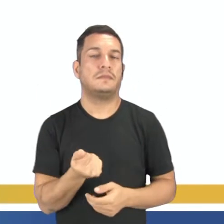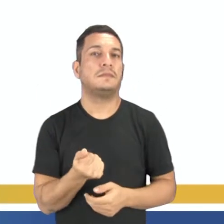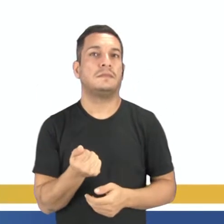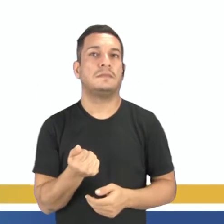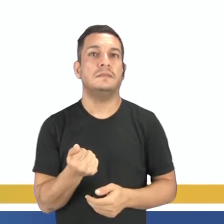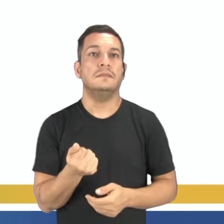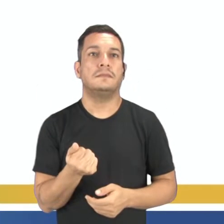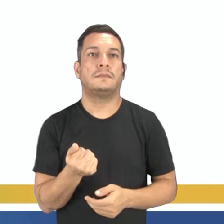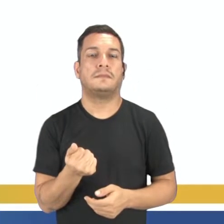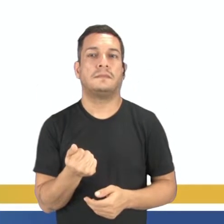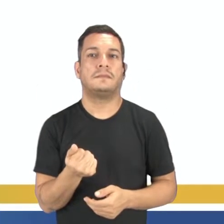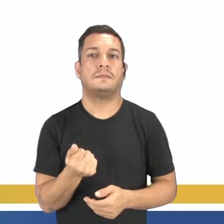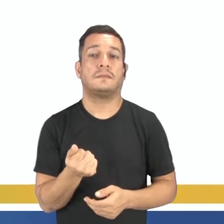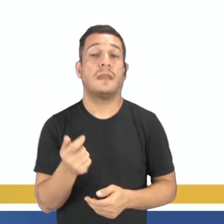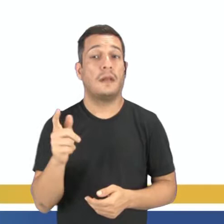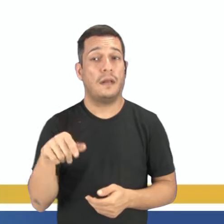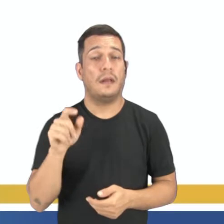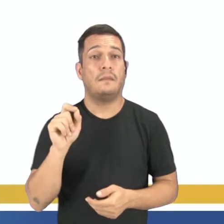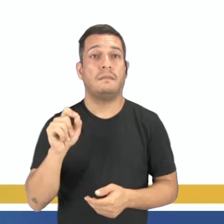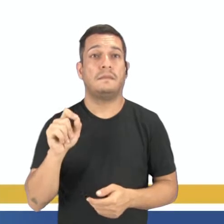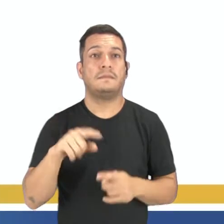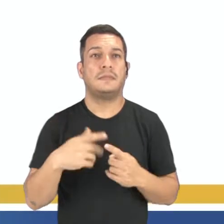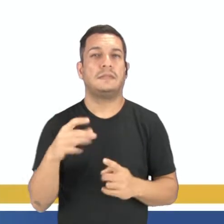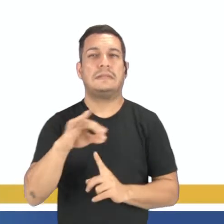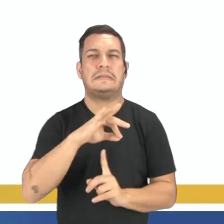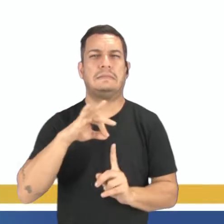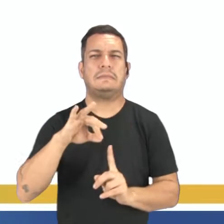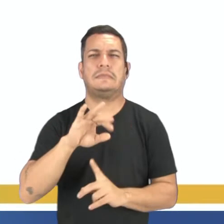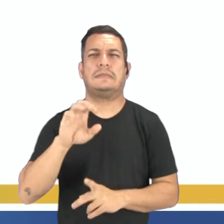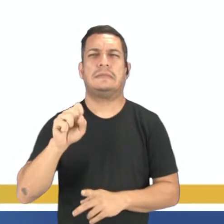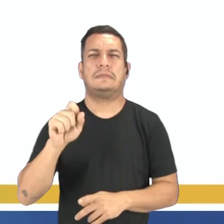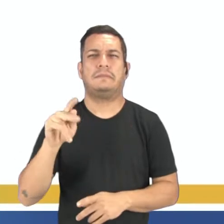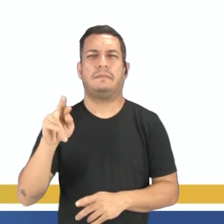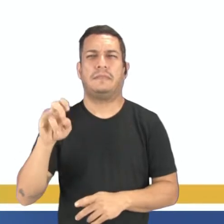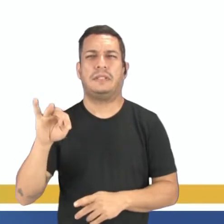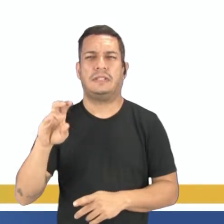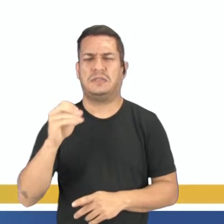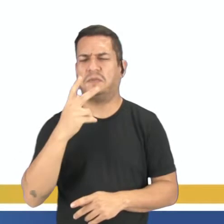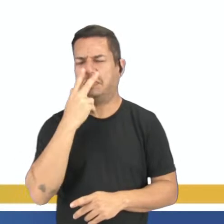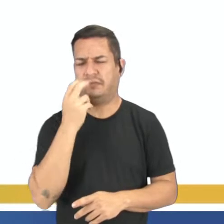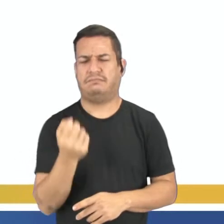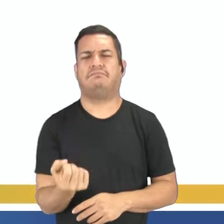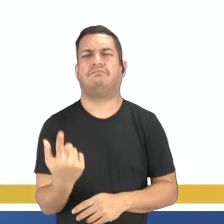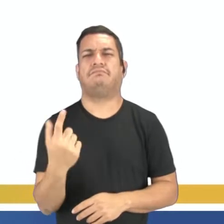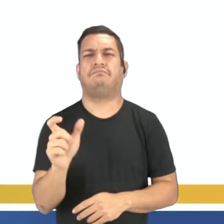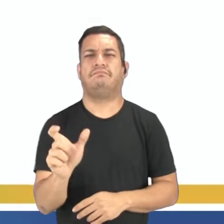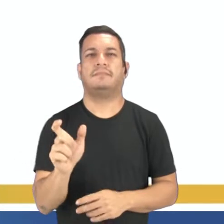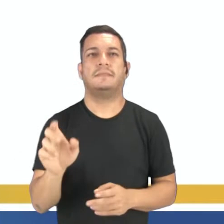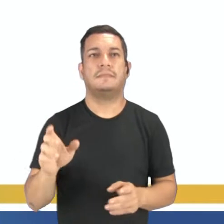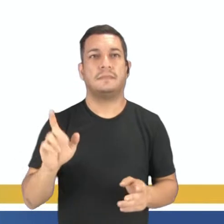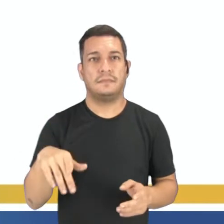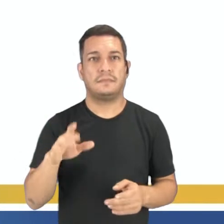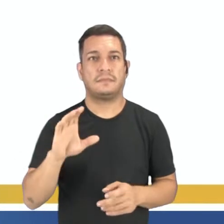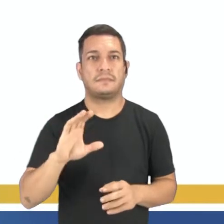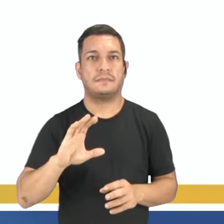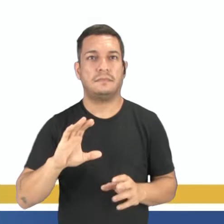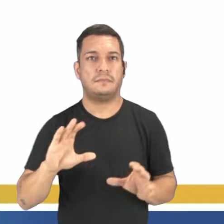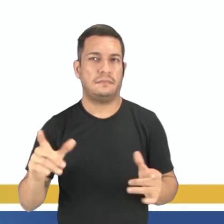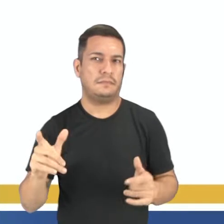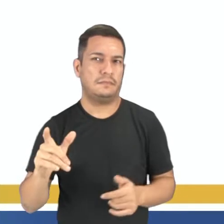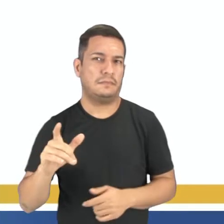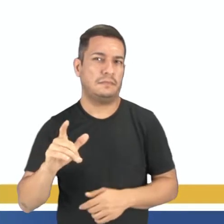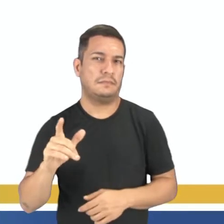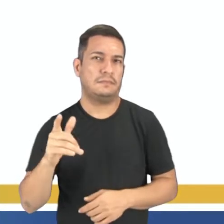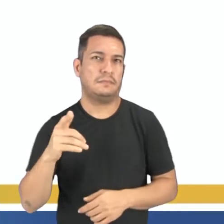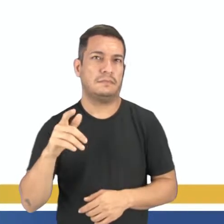sensível? Mas esse espírito tá meio esquisito. É capaz de classificar,